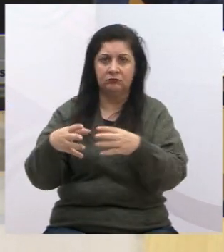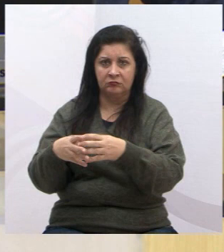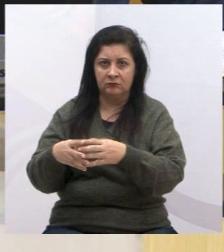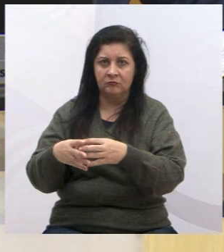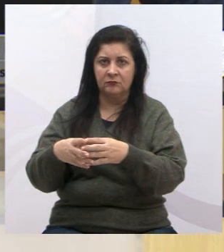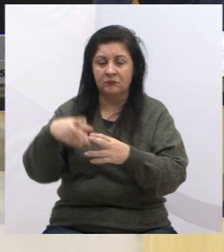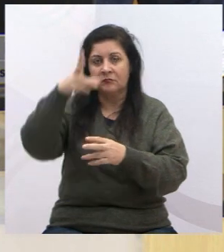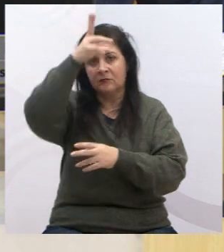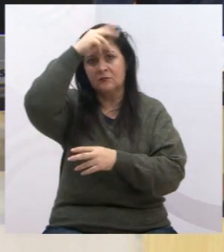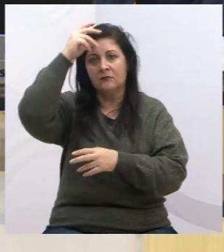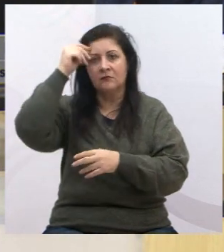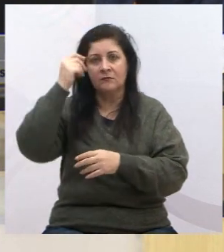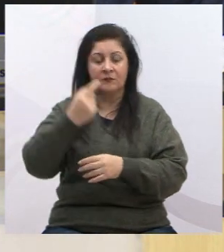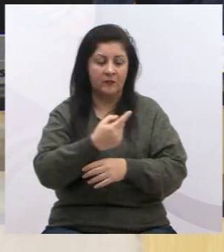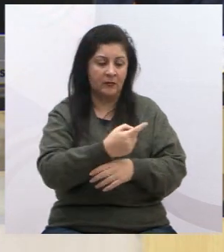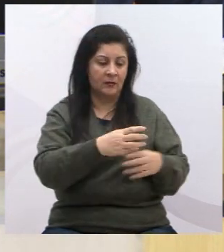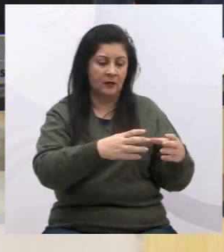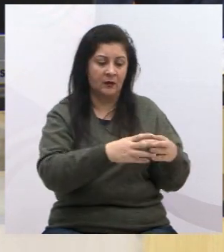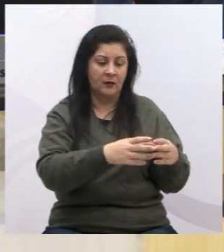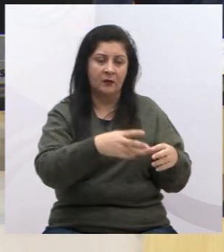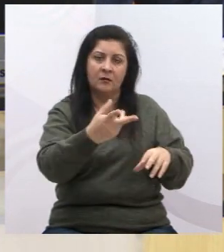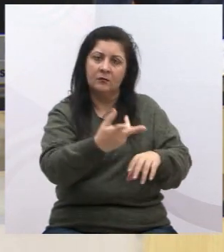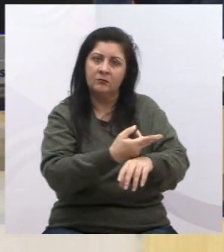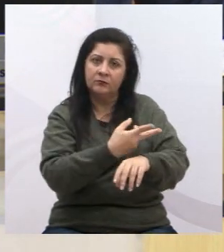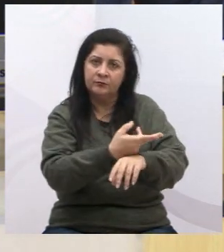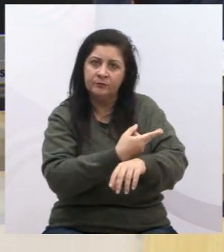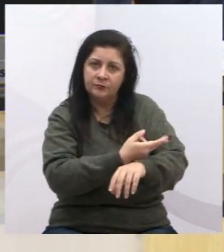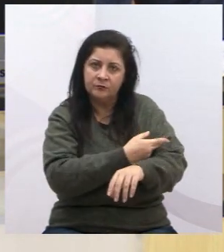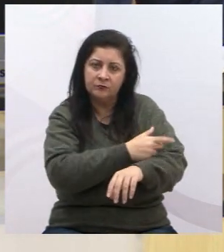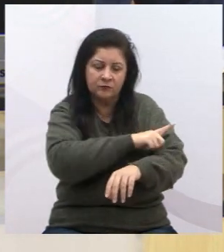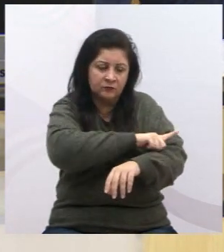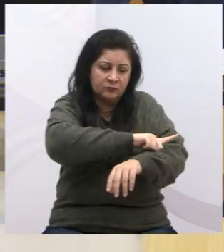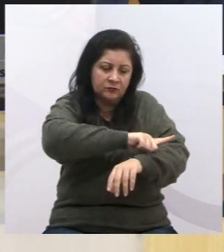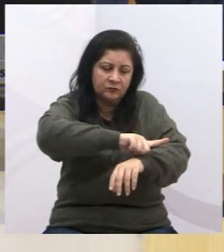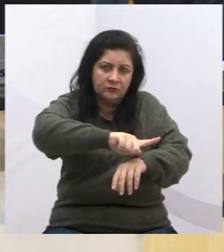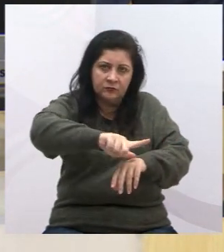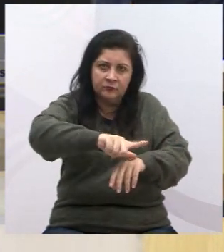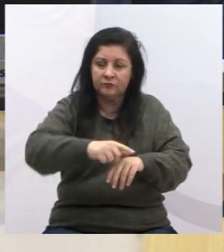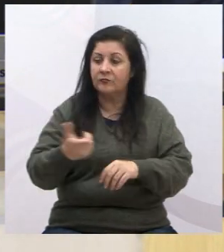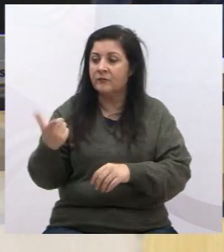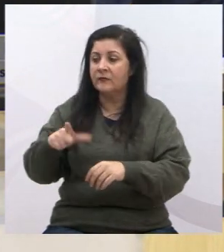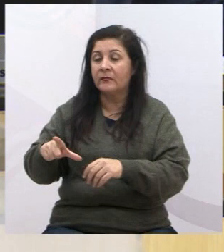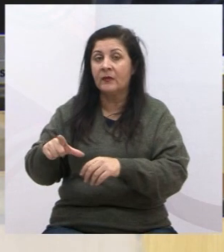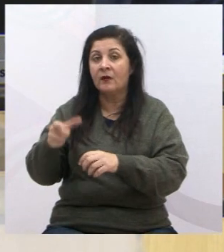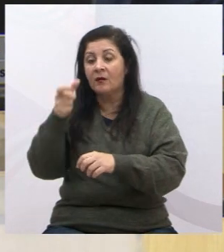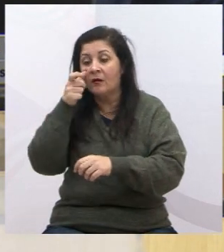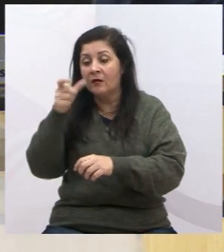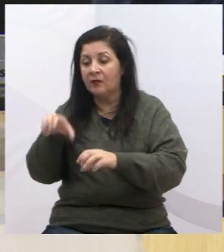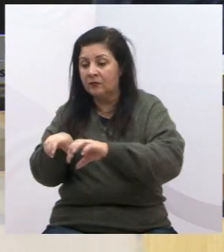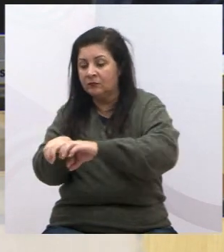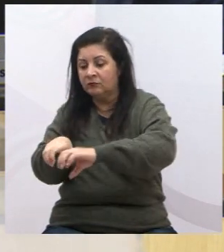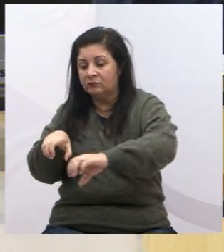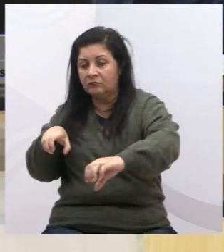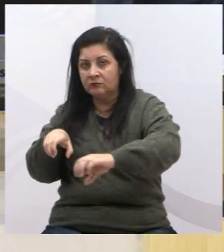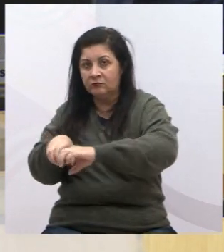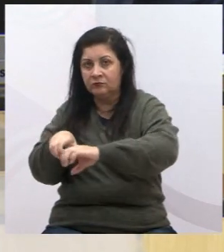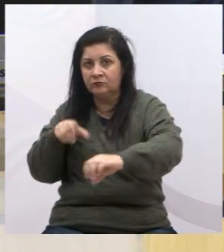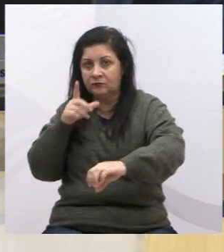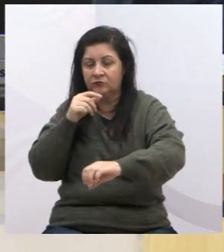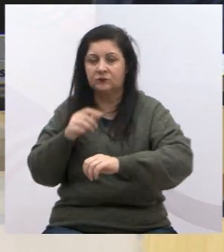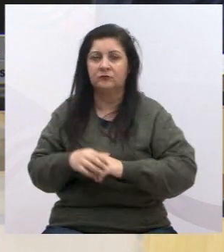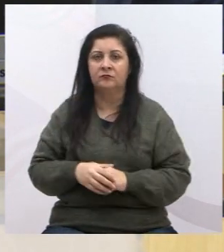uma revitalizando a limpeza da valeta e outra verificando a tubulação, sendo que